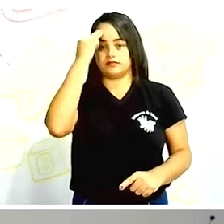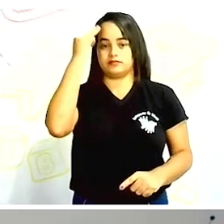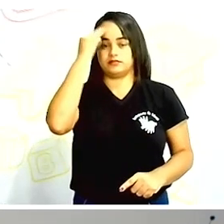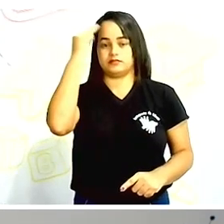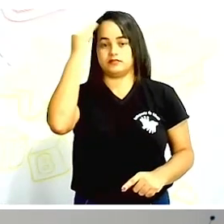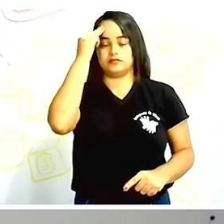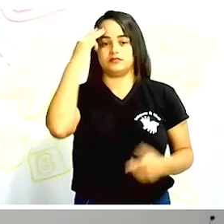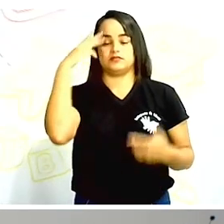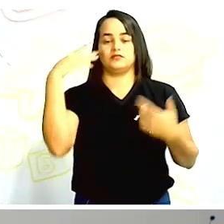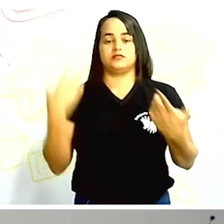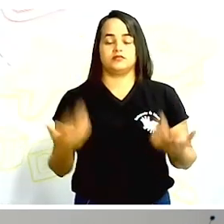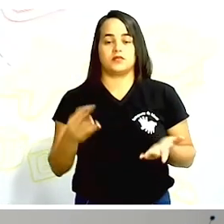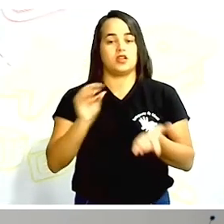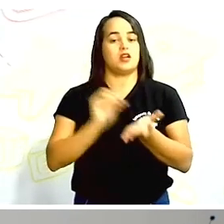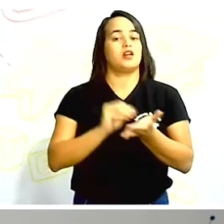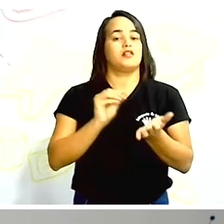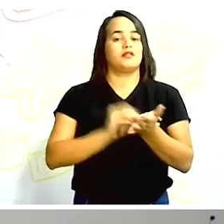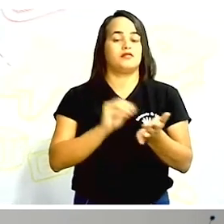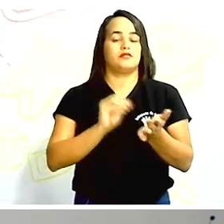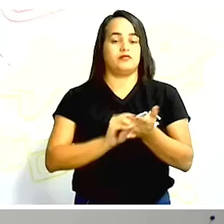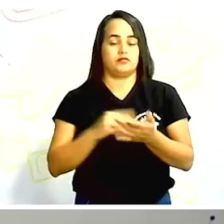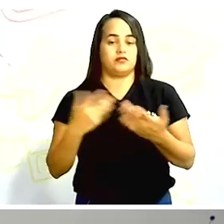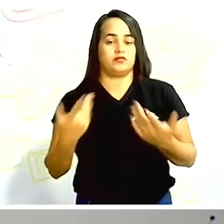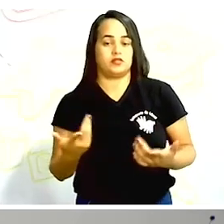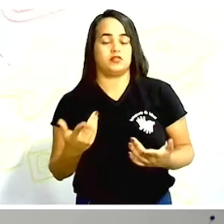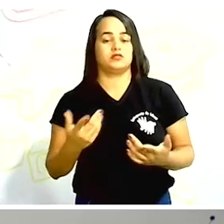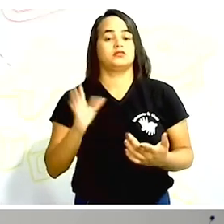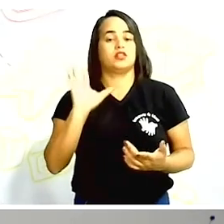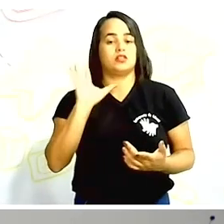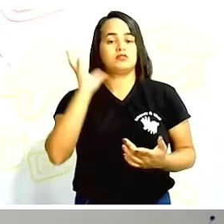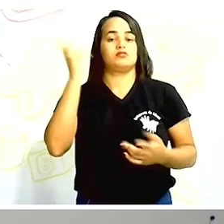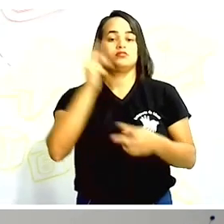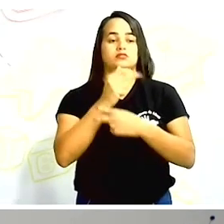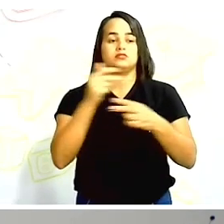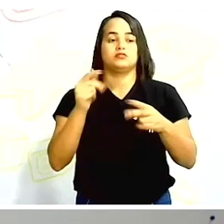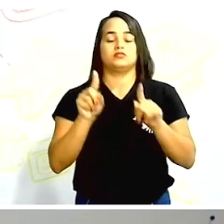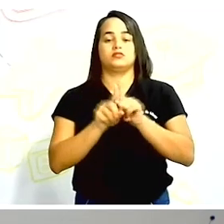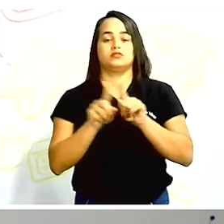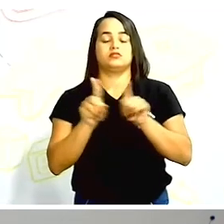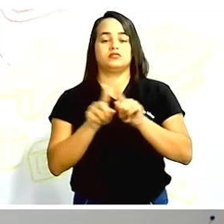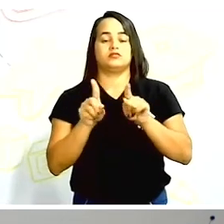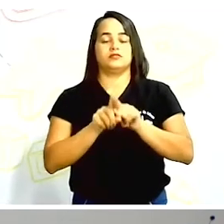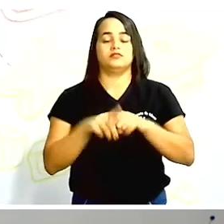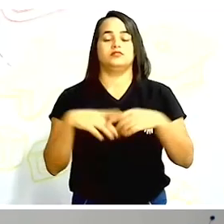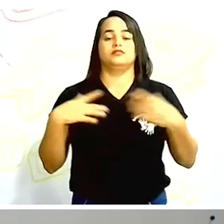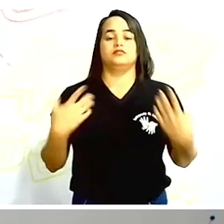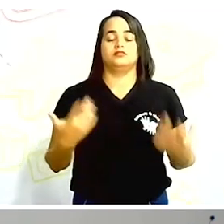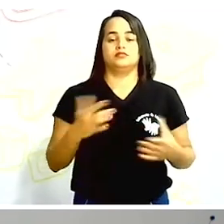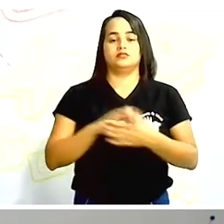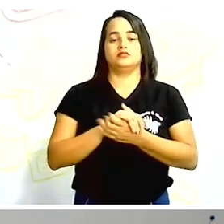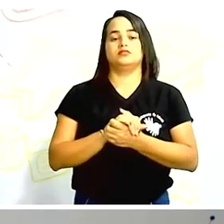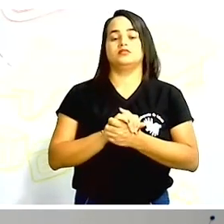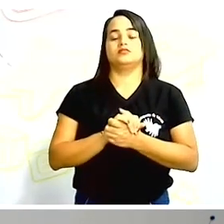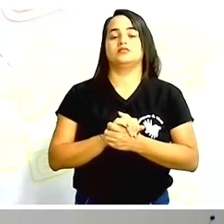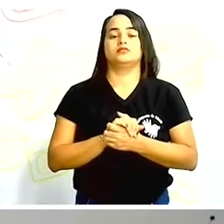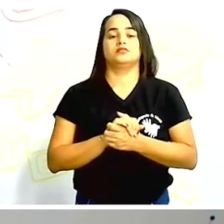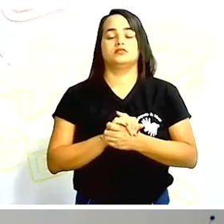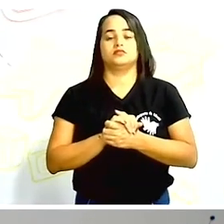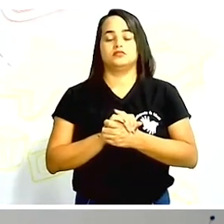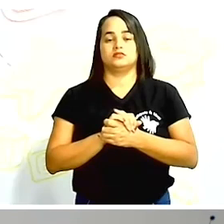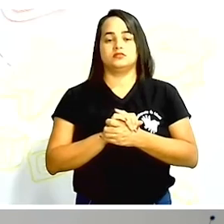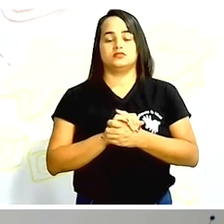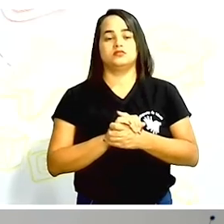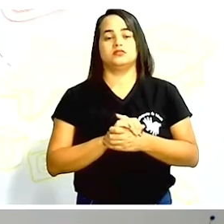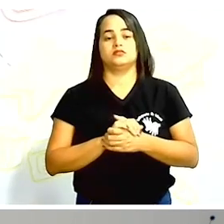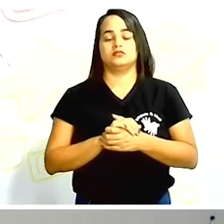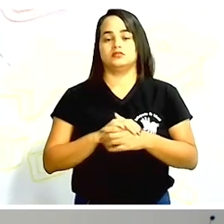a falta desse hormônio no organismo acarreta esses fatores aí. E também, ó, o excesso, como eu disse, também o